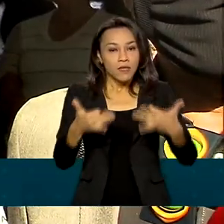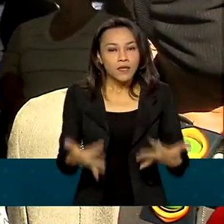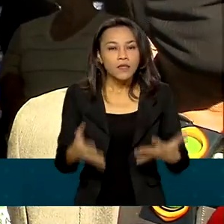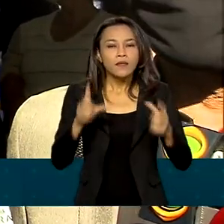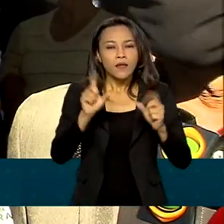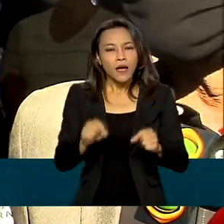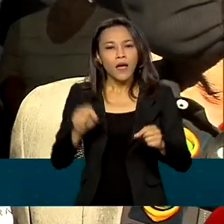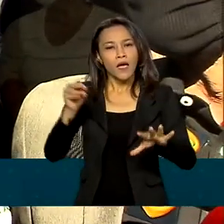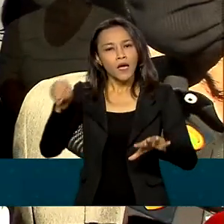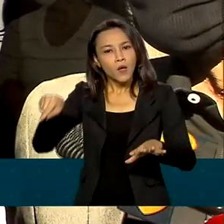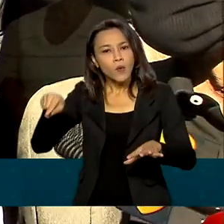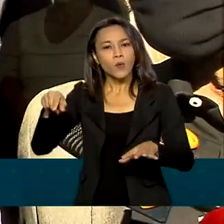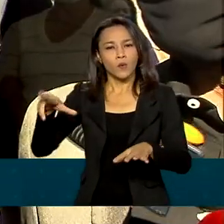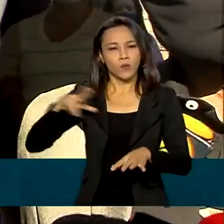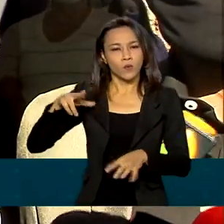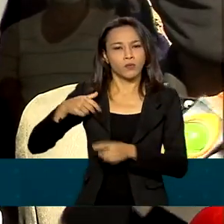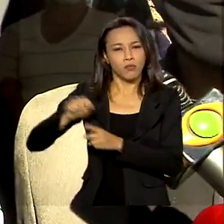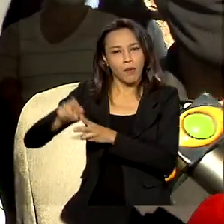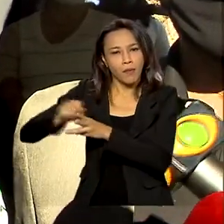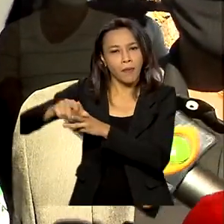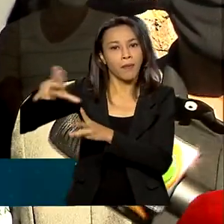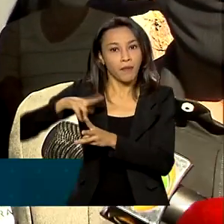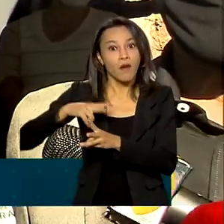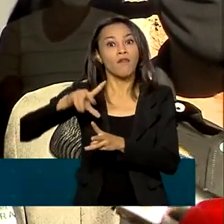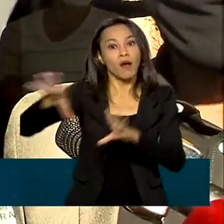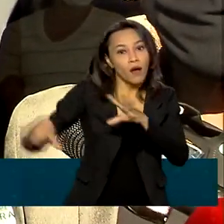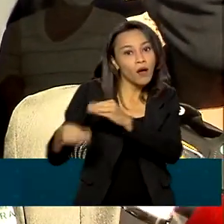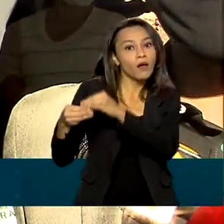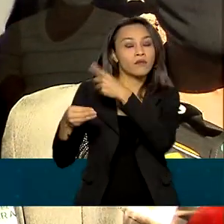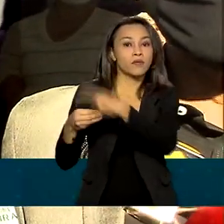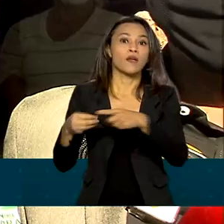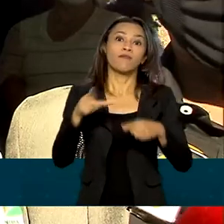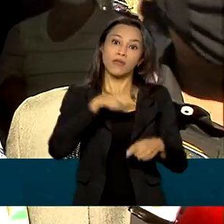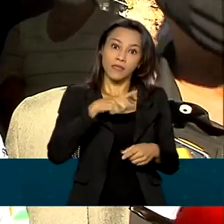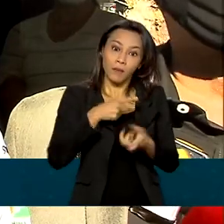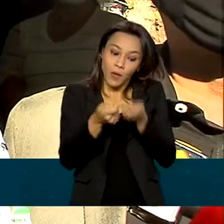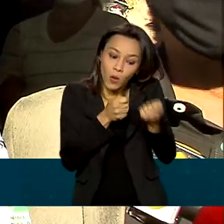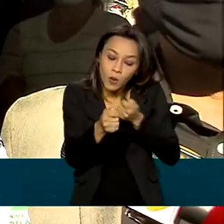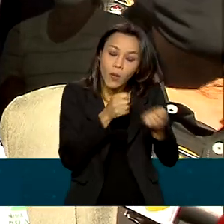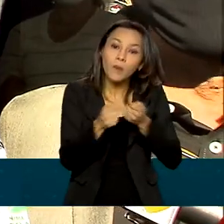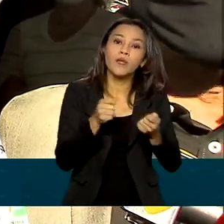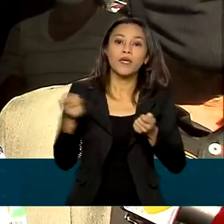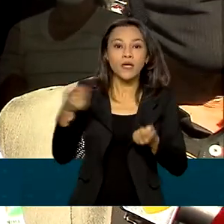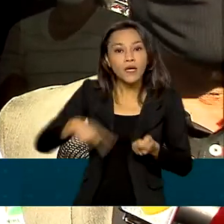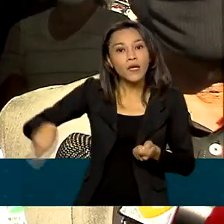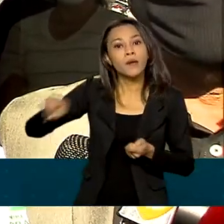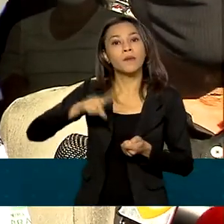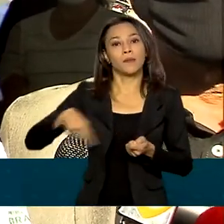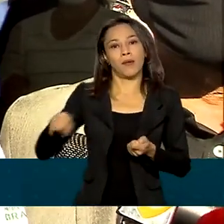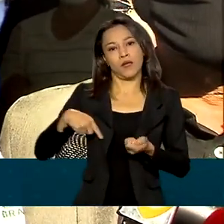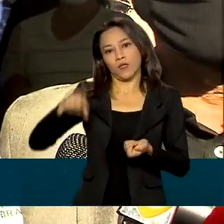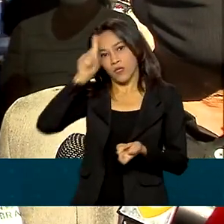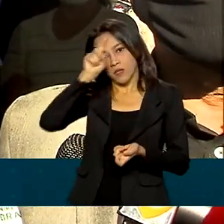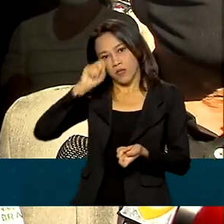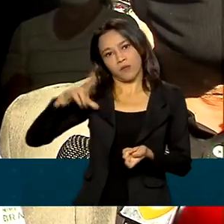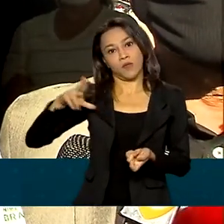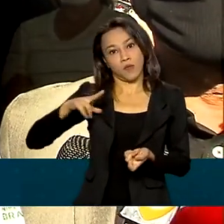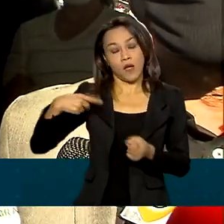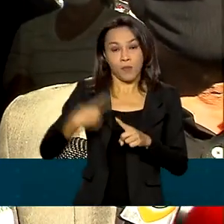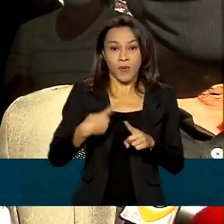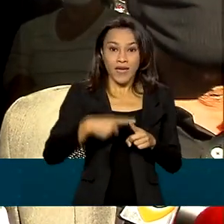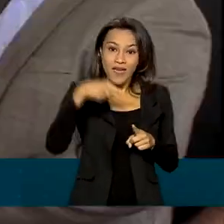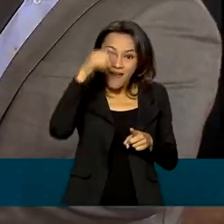pelos planos, vai se revestir em economia para as operadoras de plano de saúde, porque de maneira clara, as vacinas